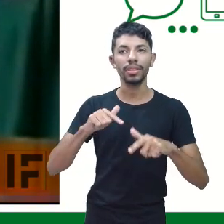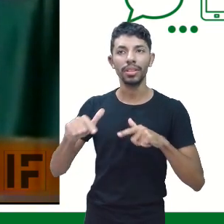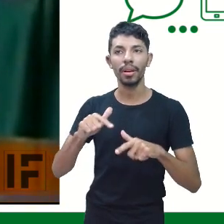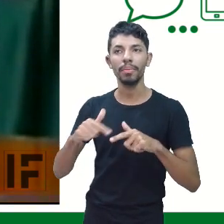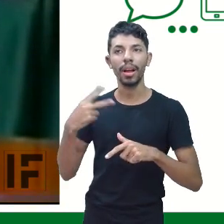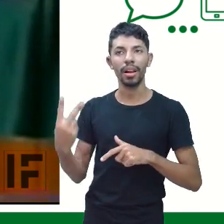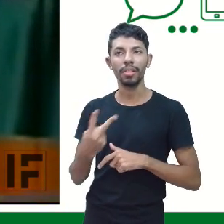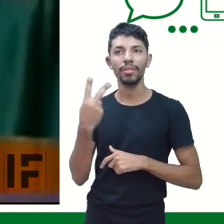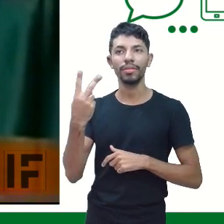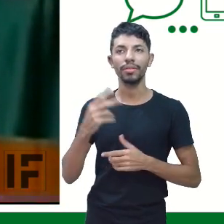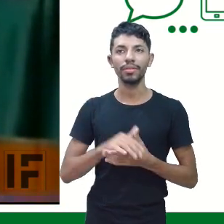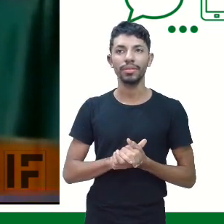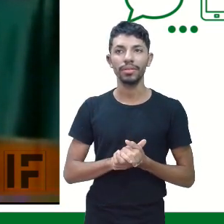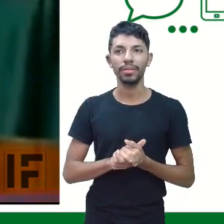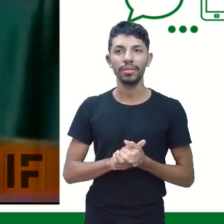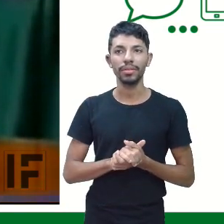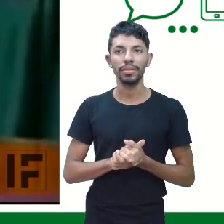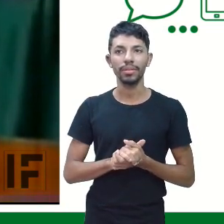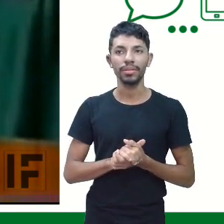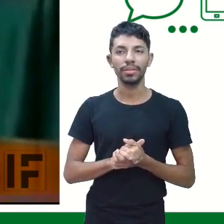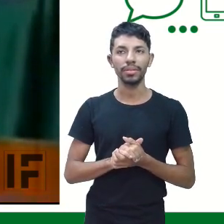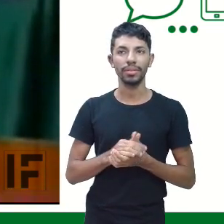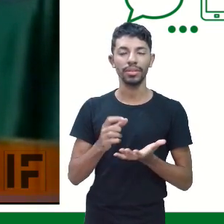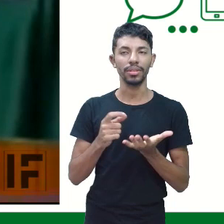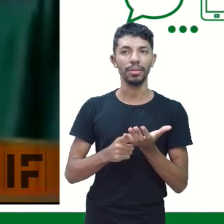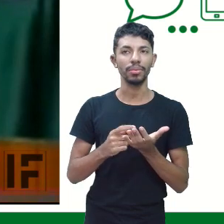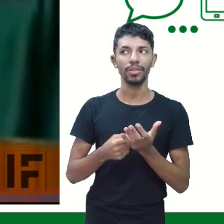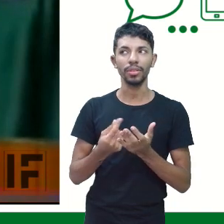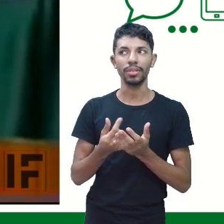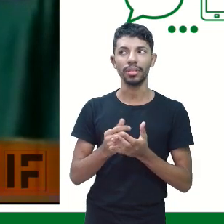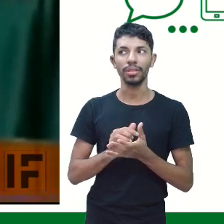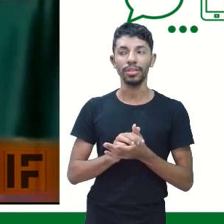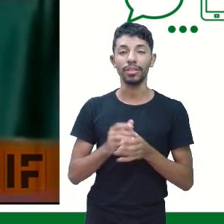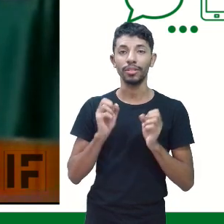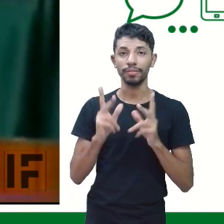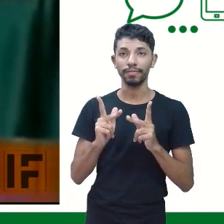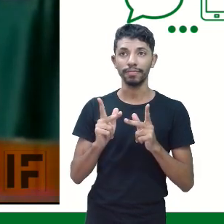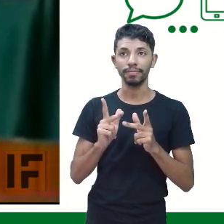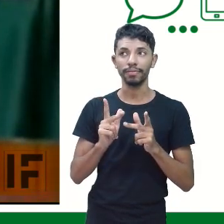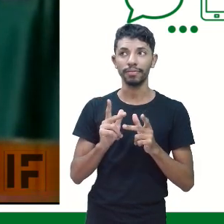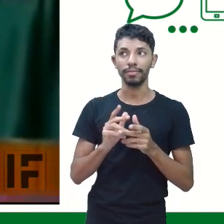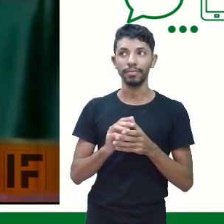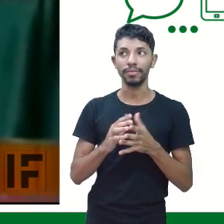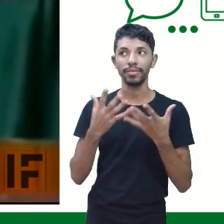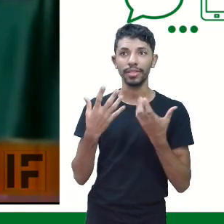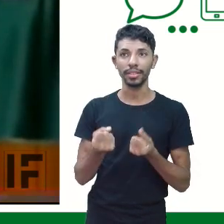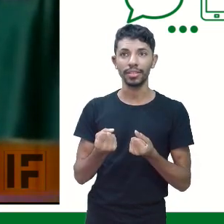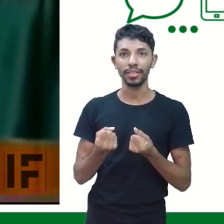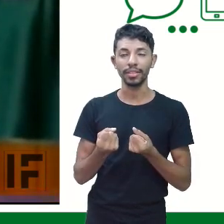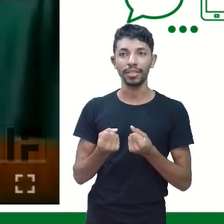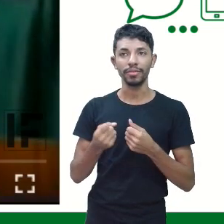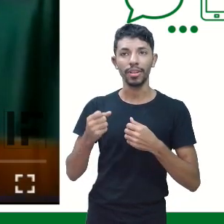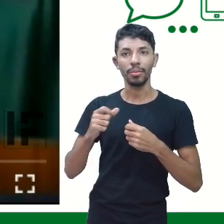bens, a moeda perde o respeito dos homens, e longe de servir aos povos,